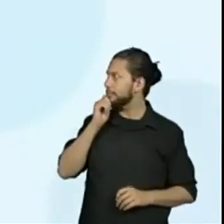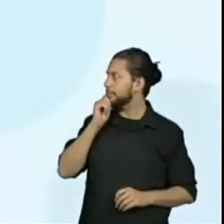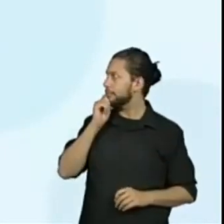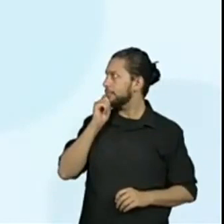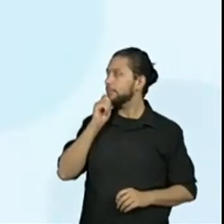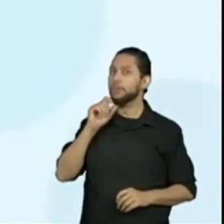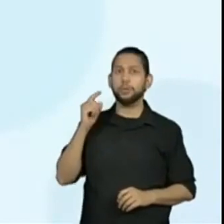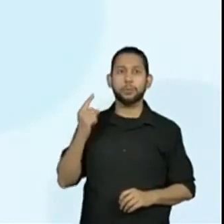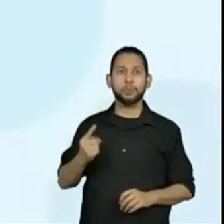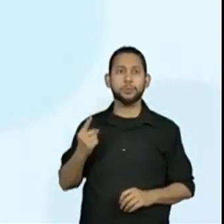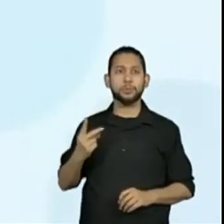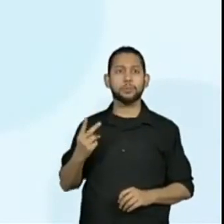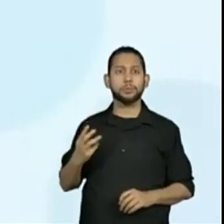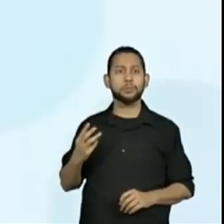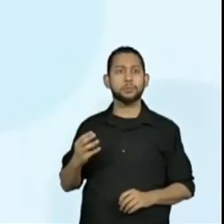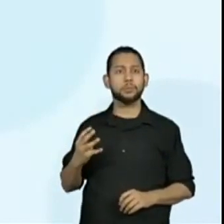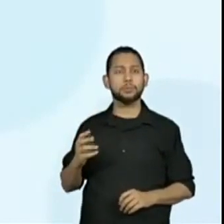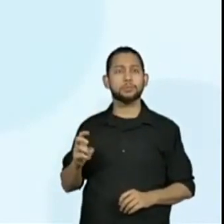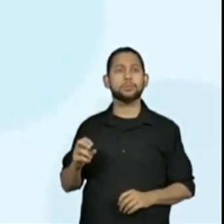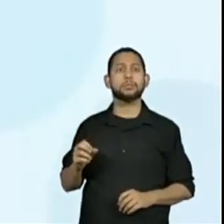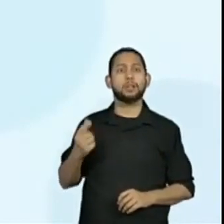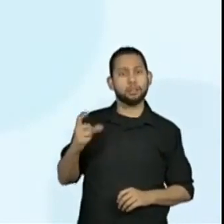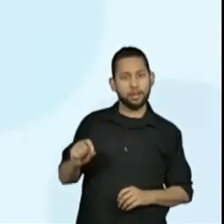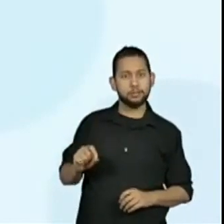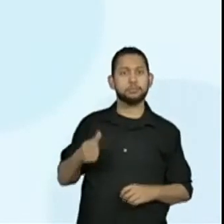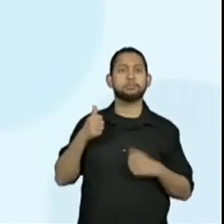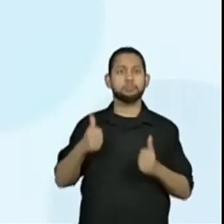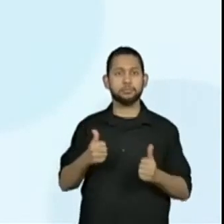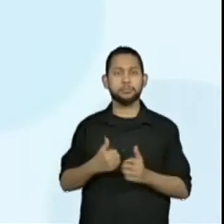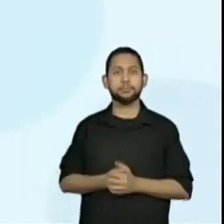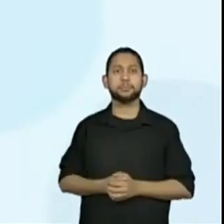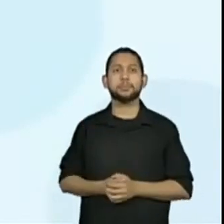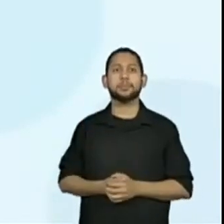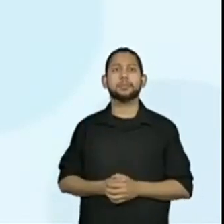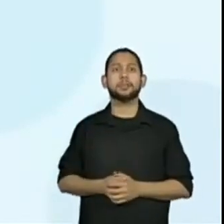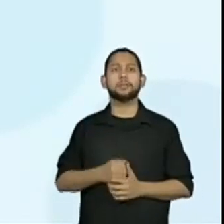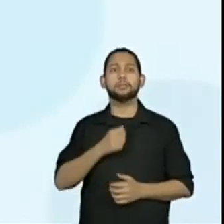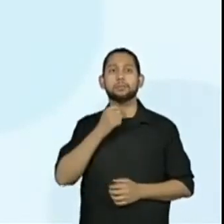Tá. Casa 10. A questão é a seguinte.